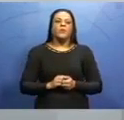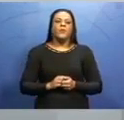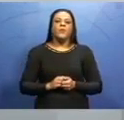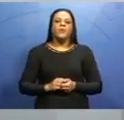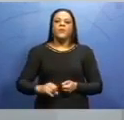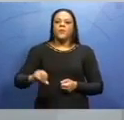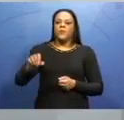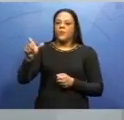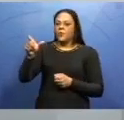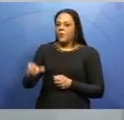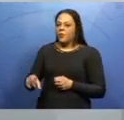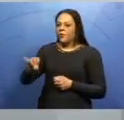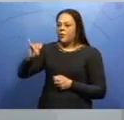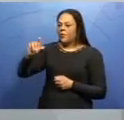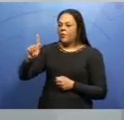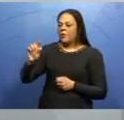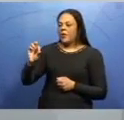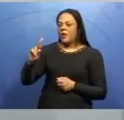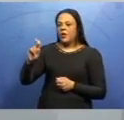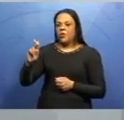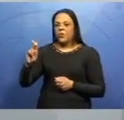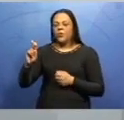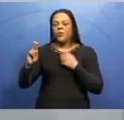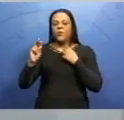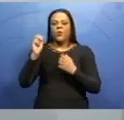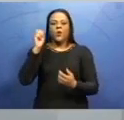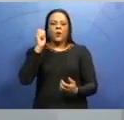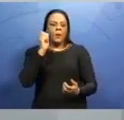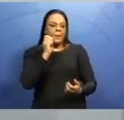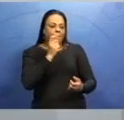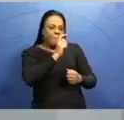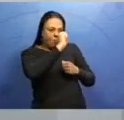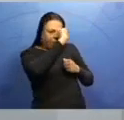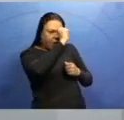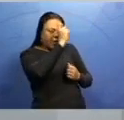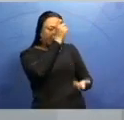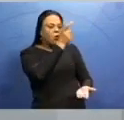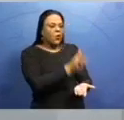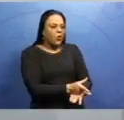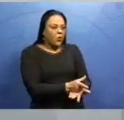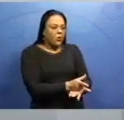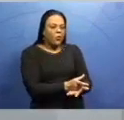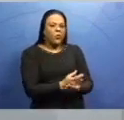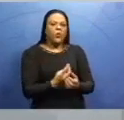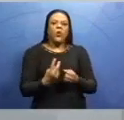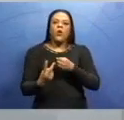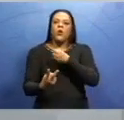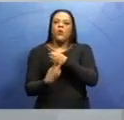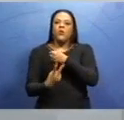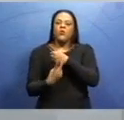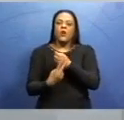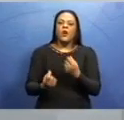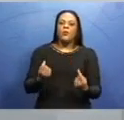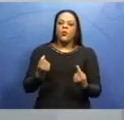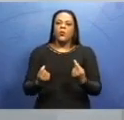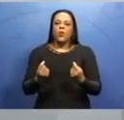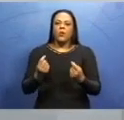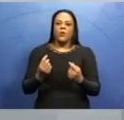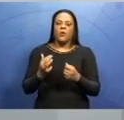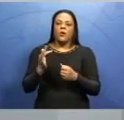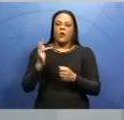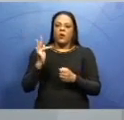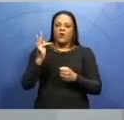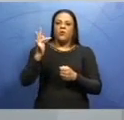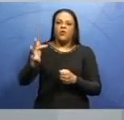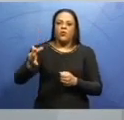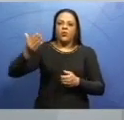Igor comprou um lindo boné. Compraram um lindo boné ou comprarão um